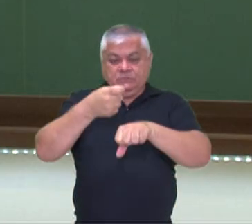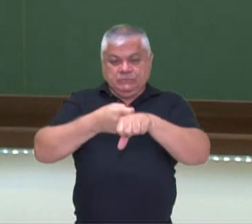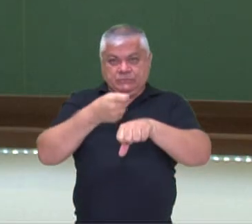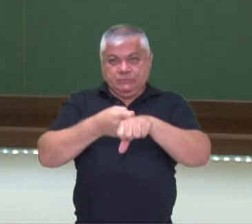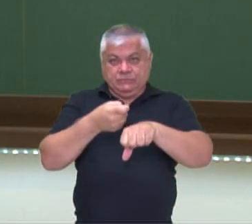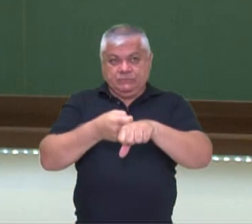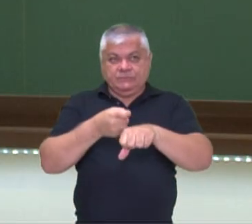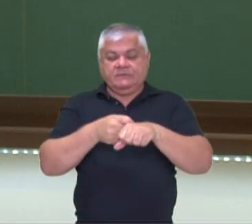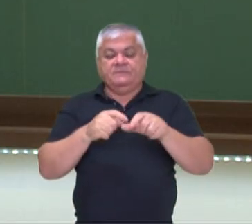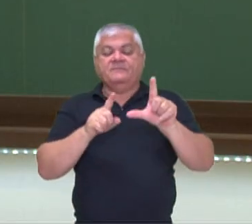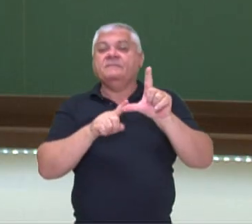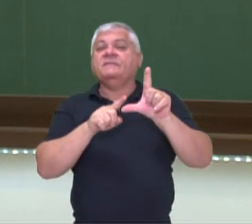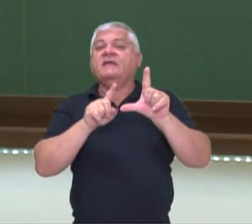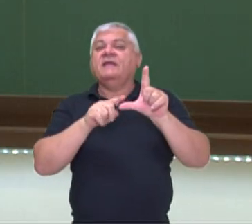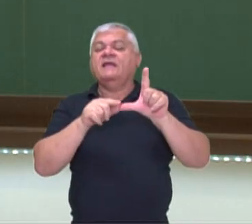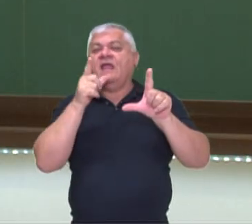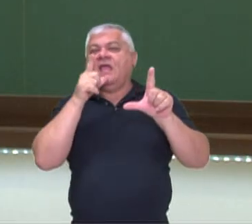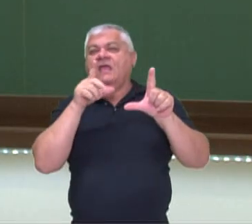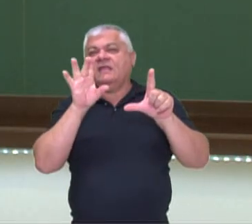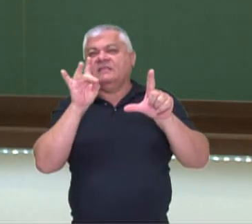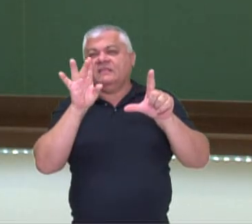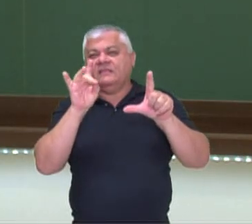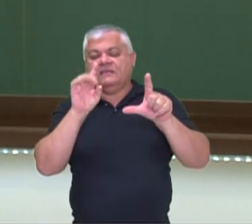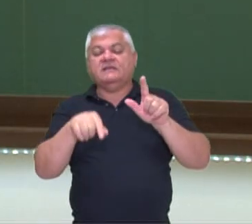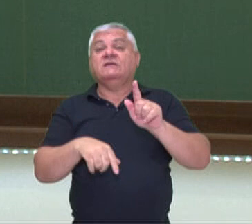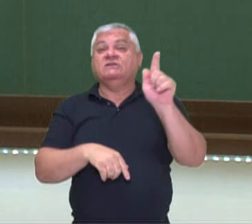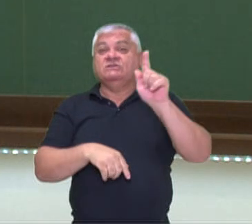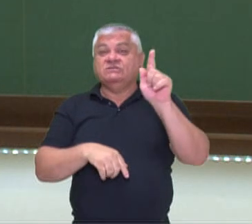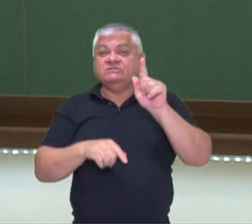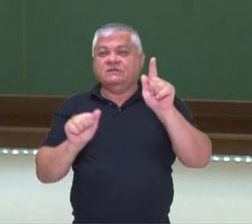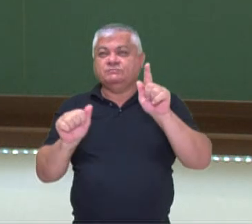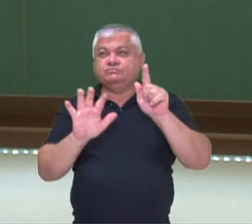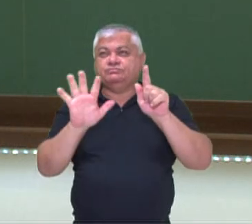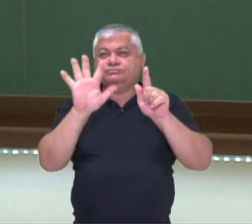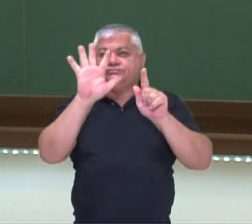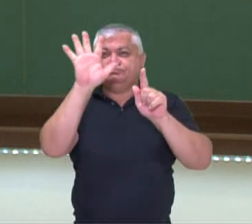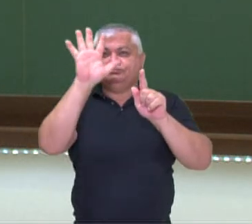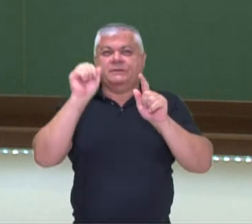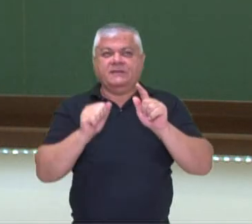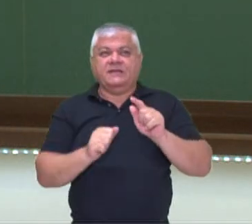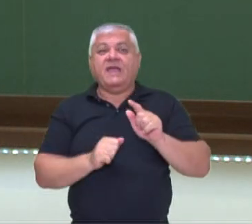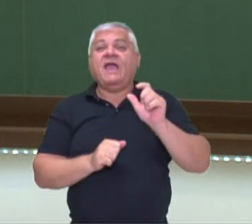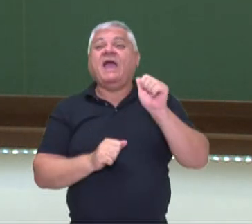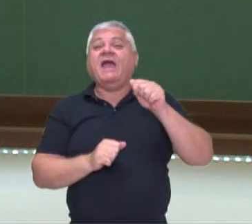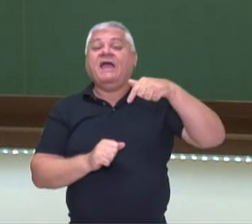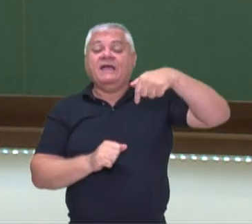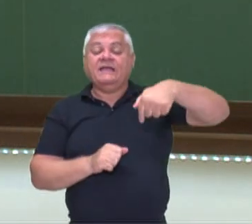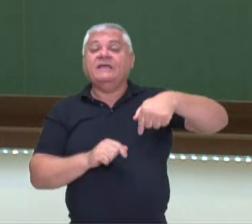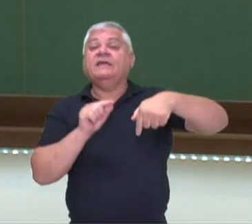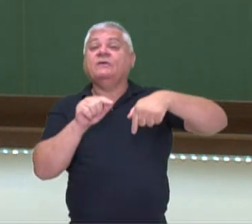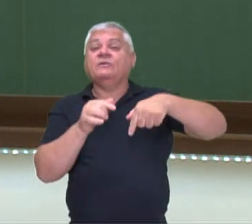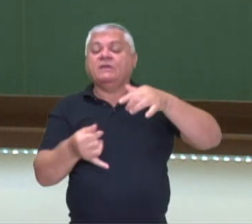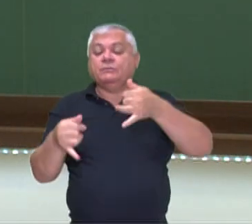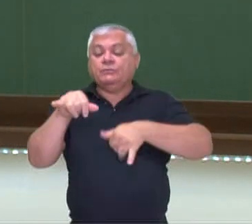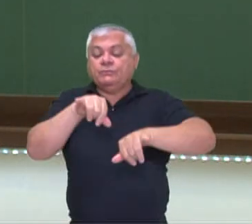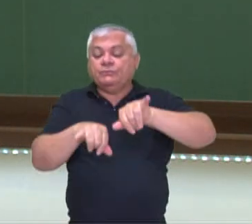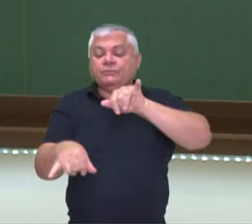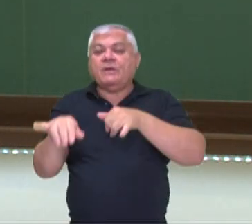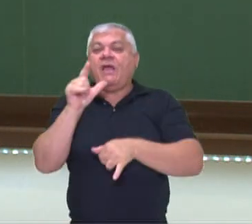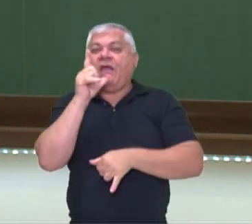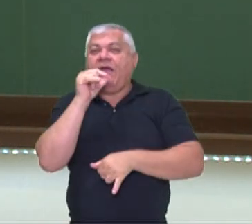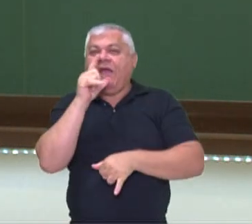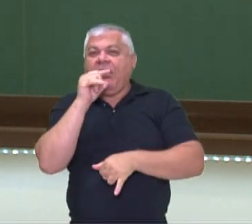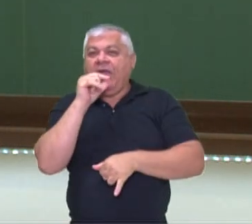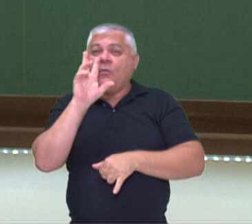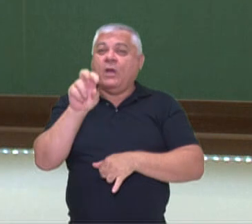sólido, L líquido, G gasoso, AQ substância dissolvida em água